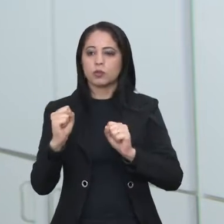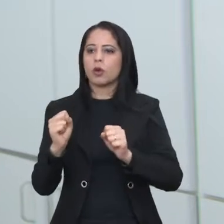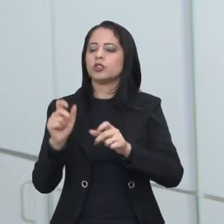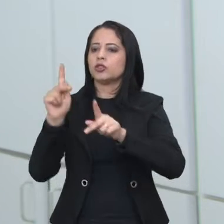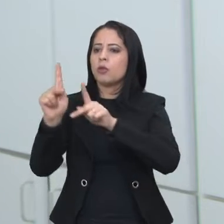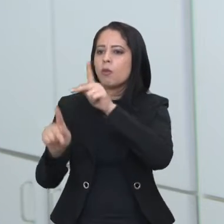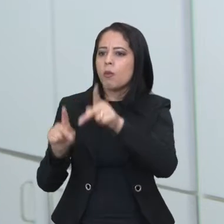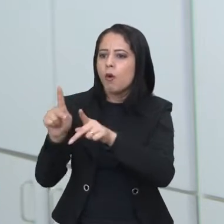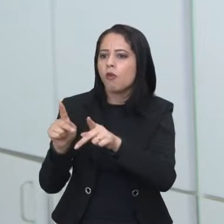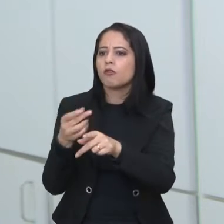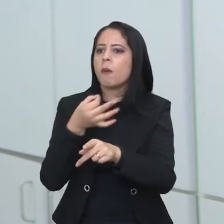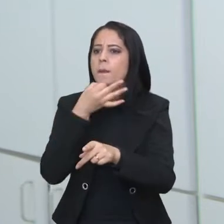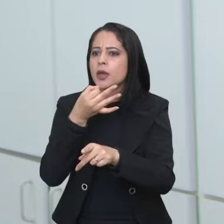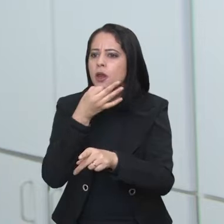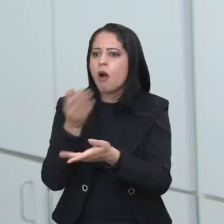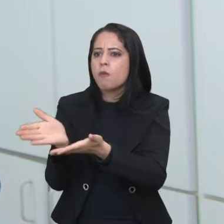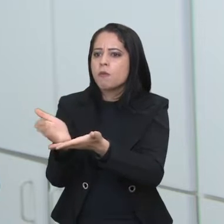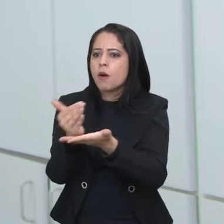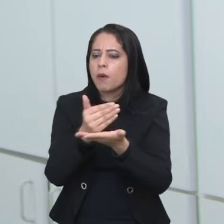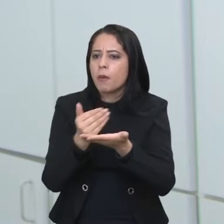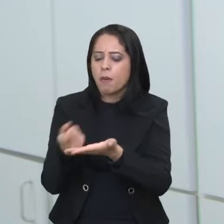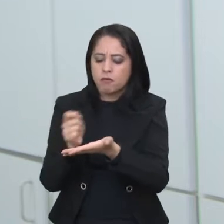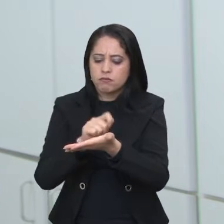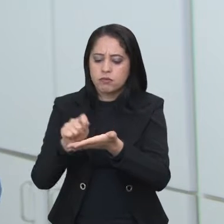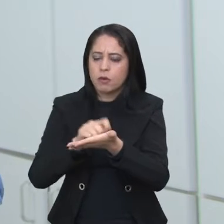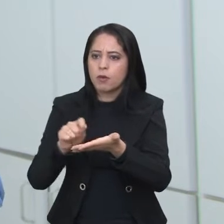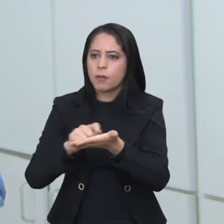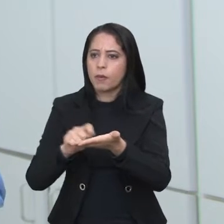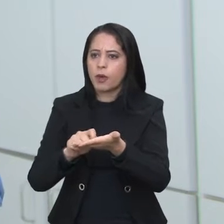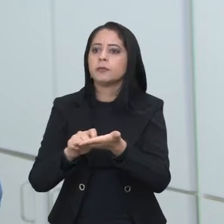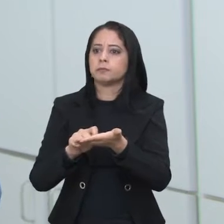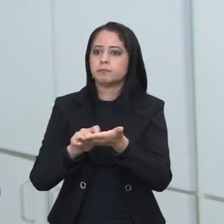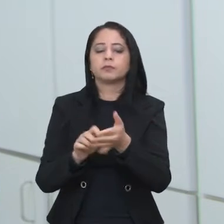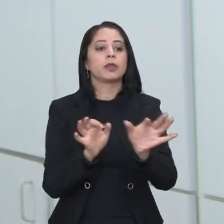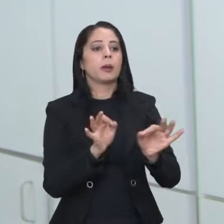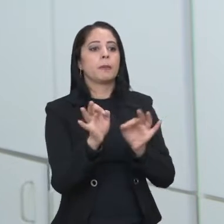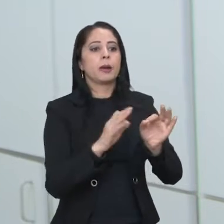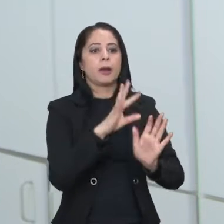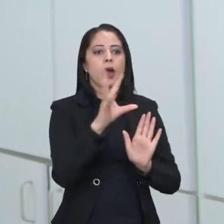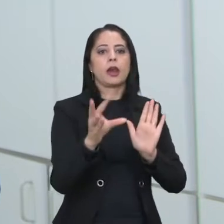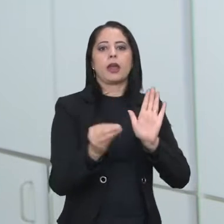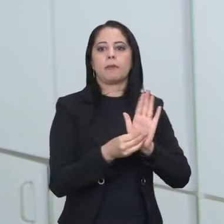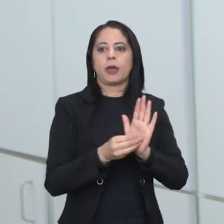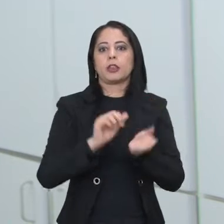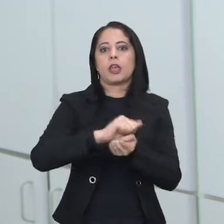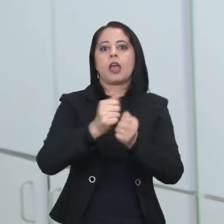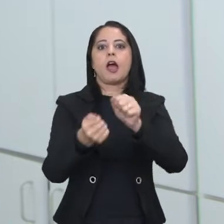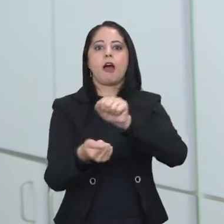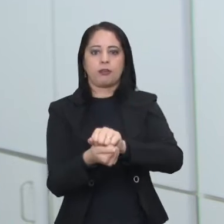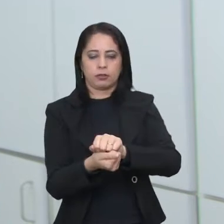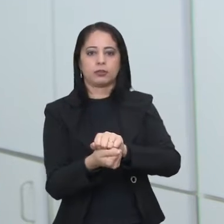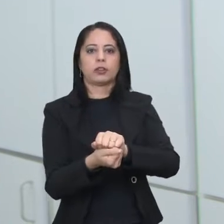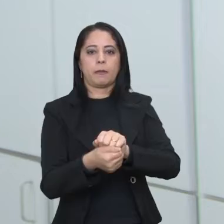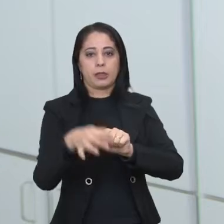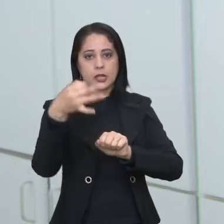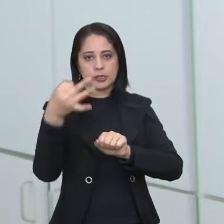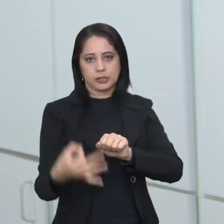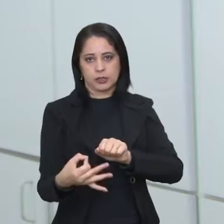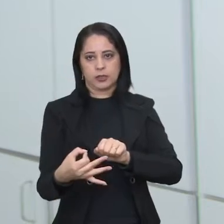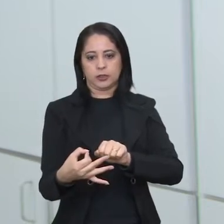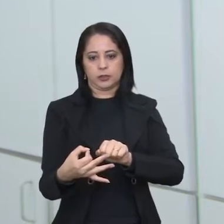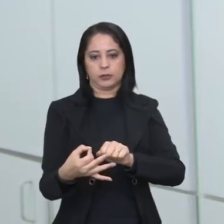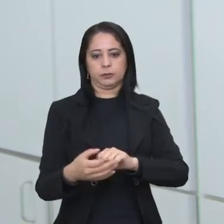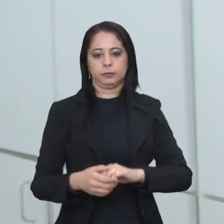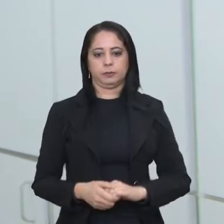população e fazer emendas à proposta do Executivo, podendo adequar seus conteúdos de acordo com o que a